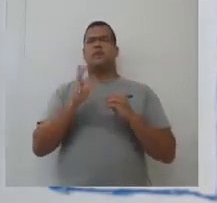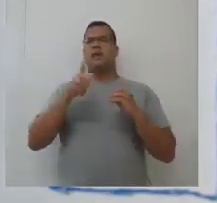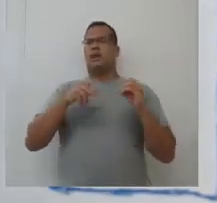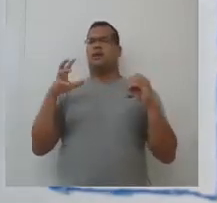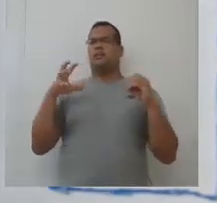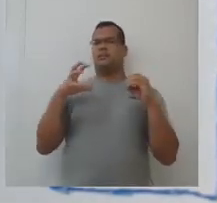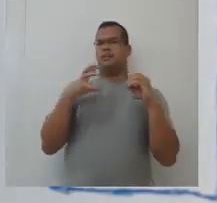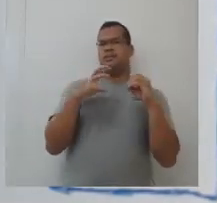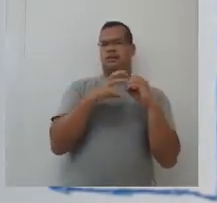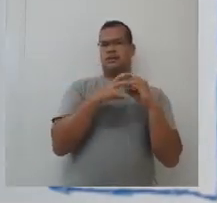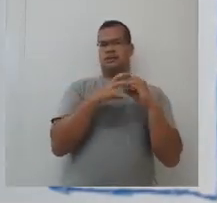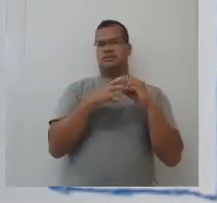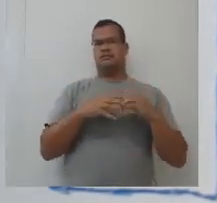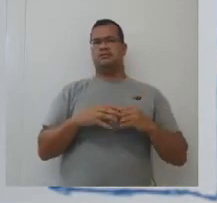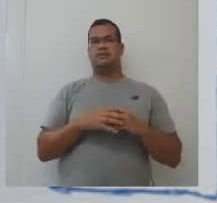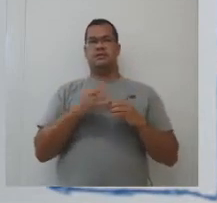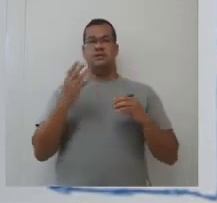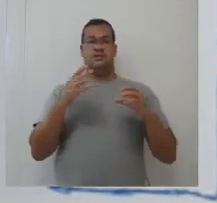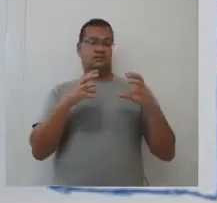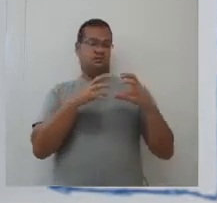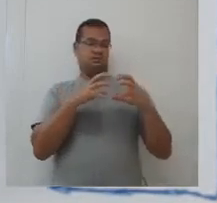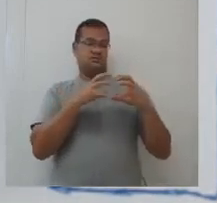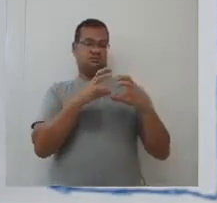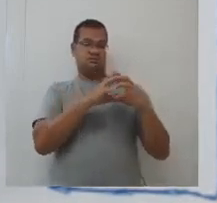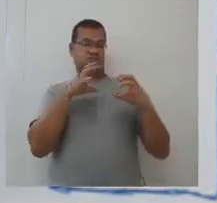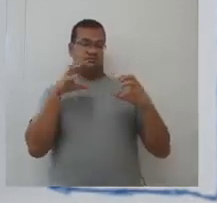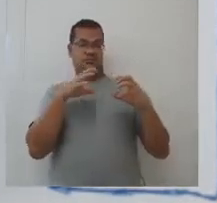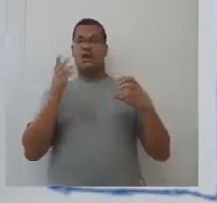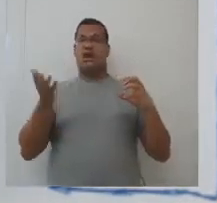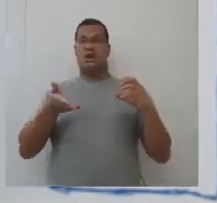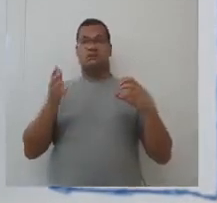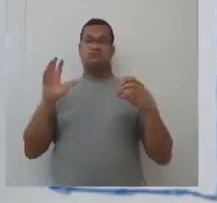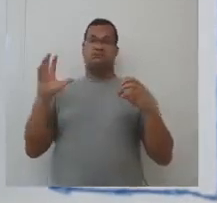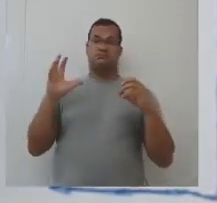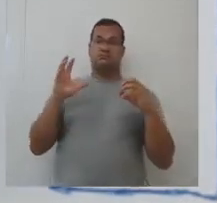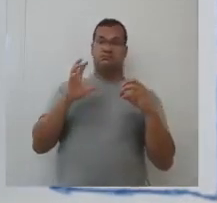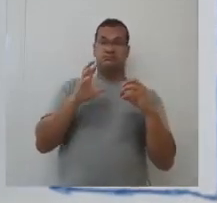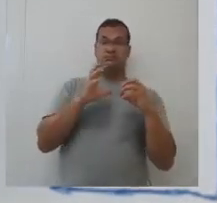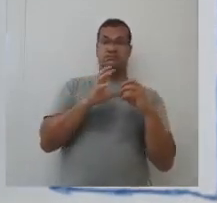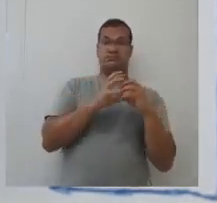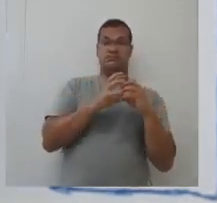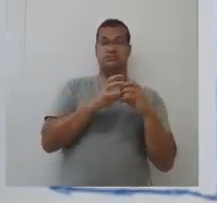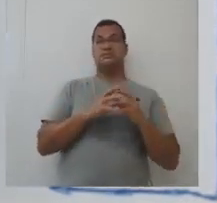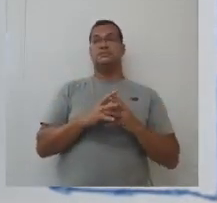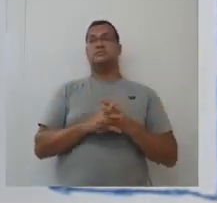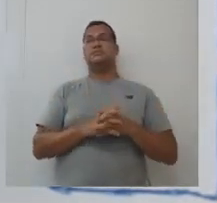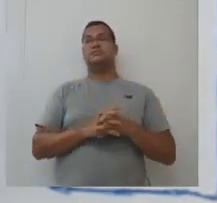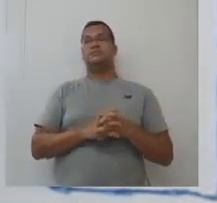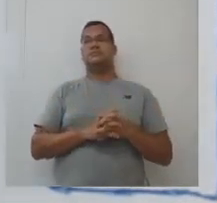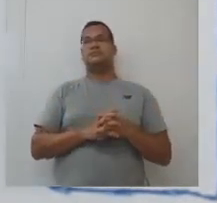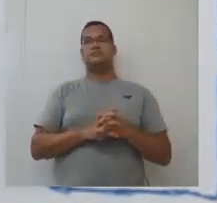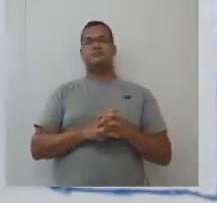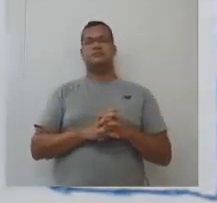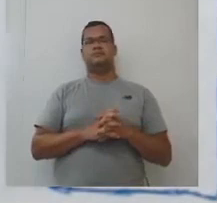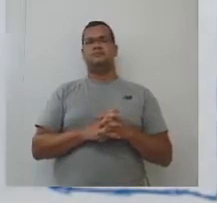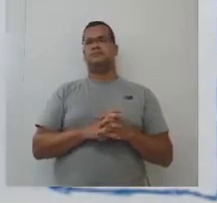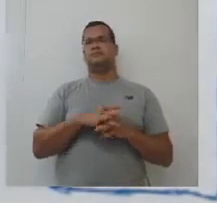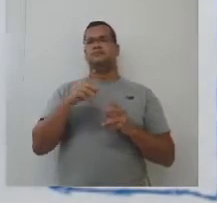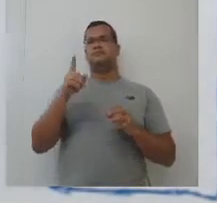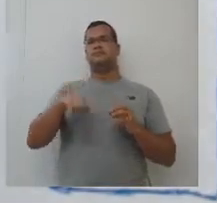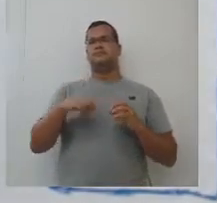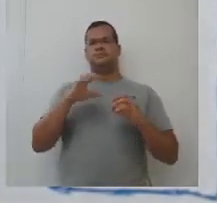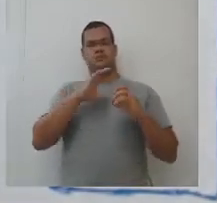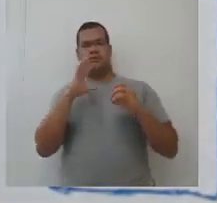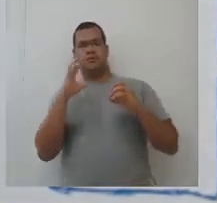para a carga. Os vetores apontam para a carga. Então a gente diz, a grosso modo,